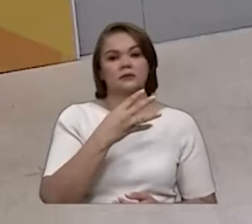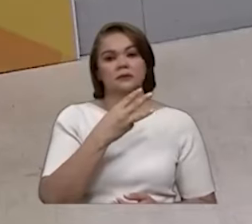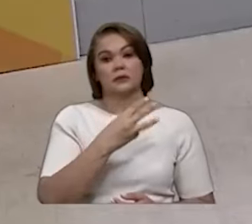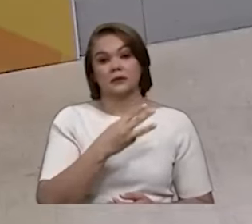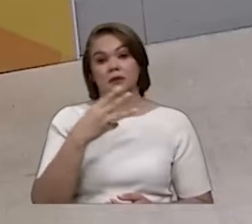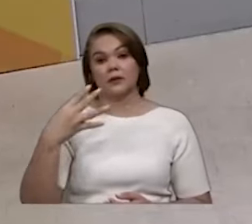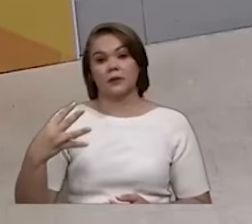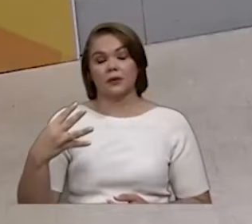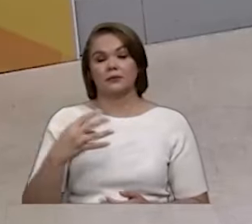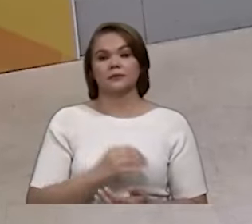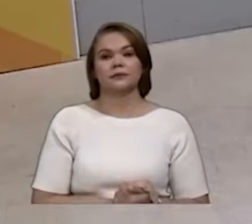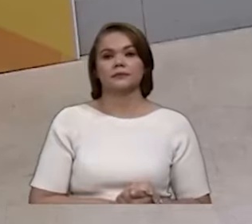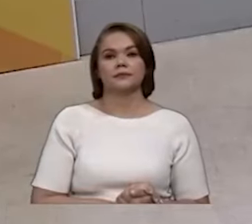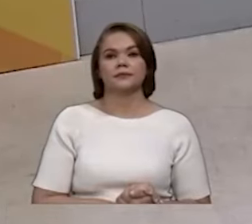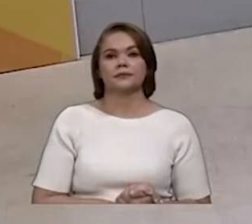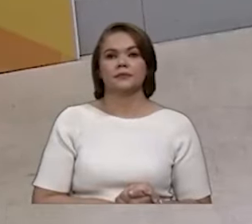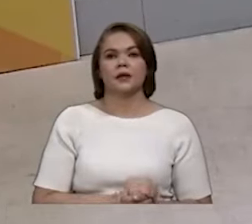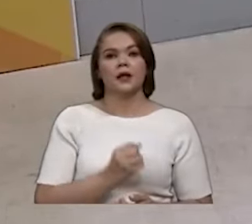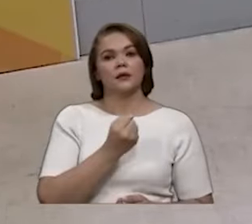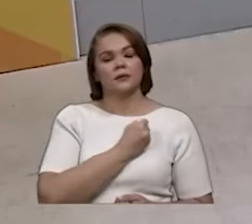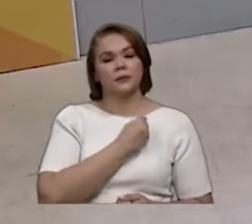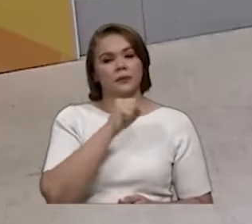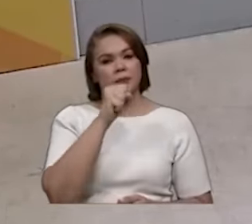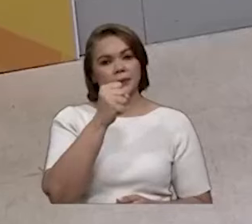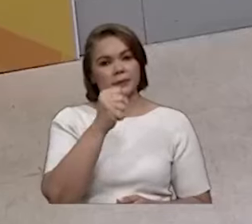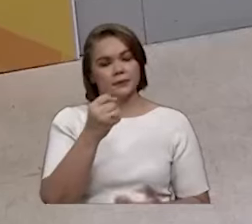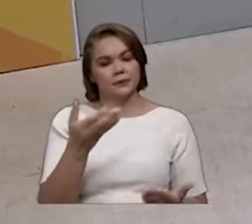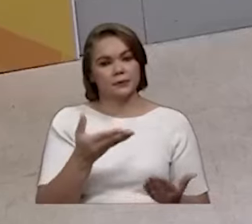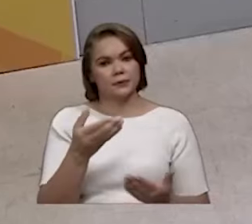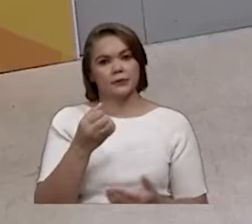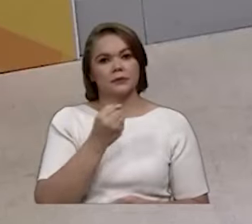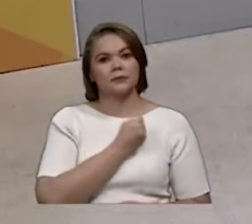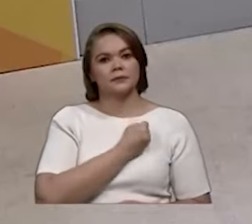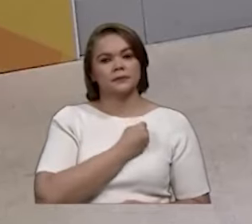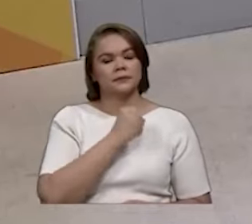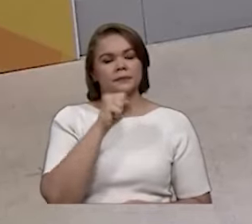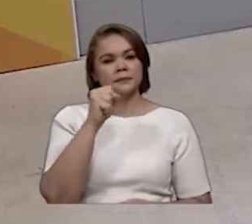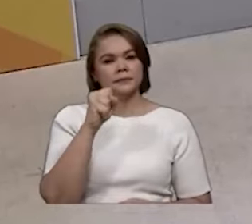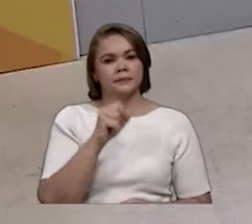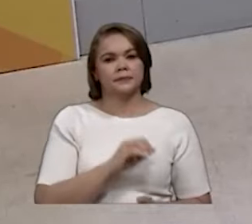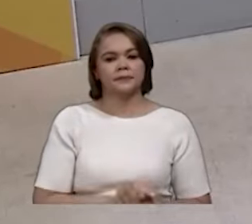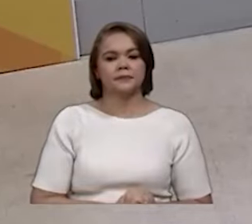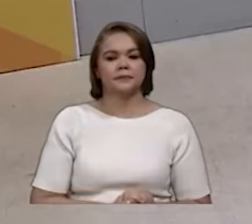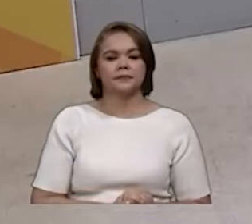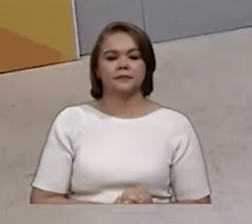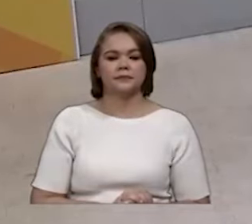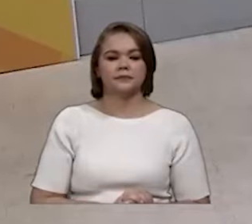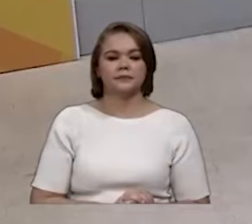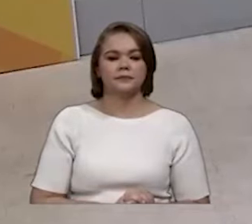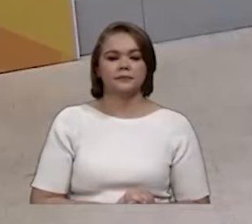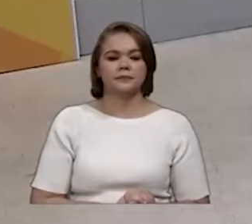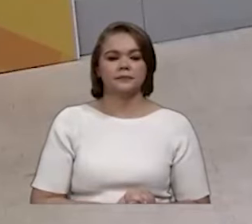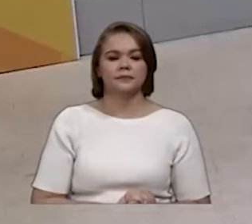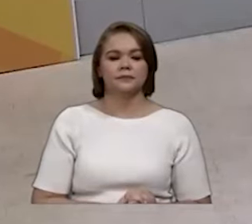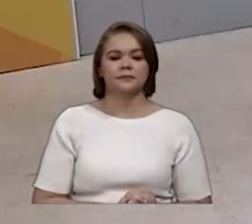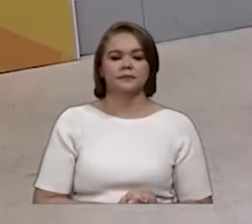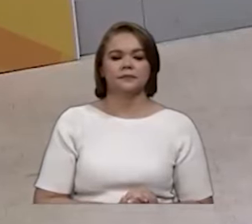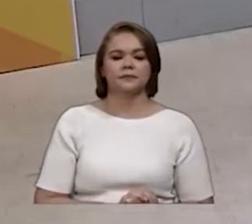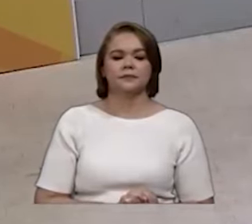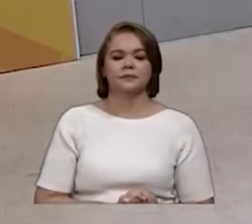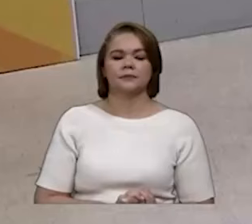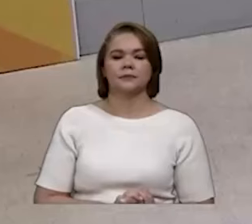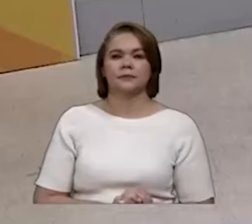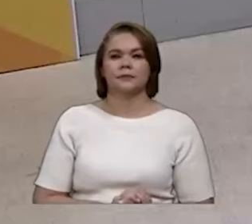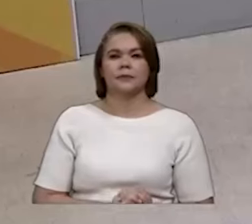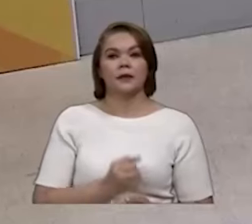33 e 34 na sequência. Número 8, agora subiu o número 8. Número 8, já marcou 8? Pode seguir, então